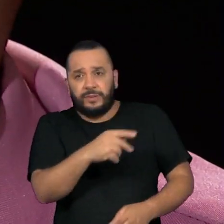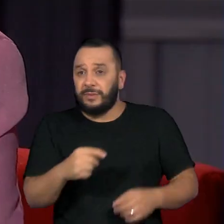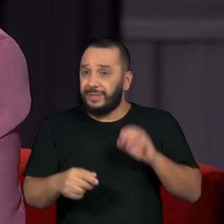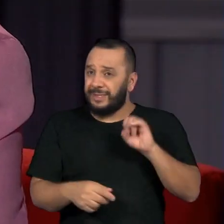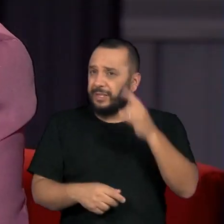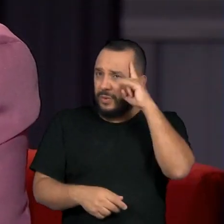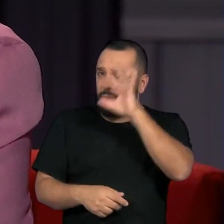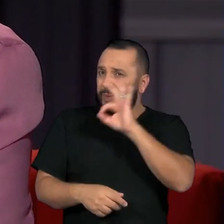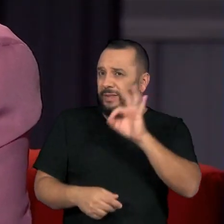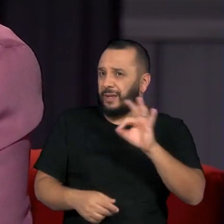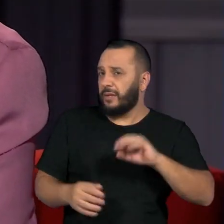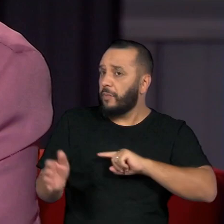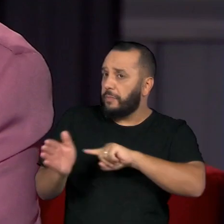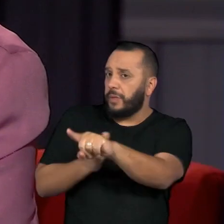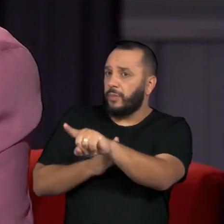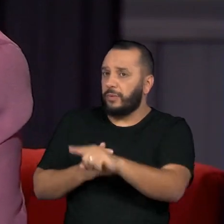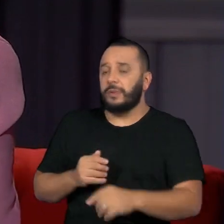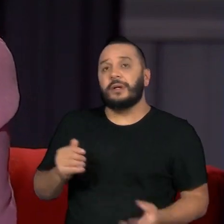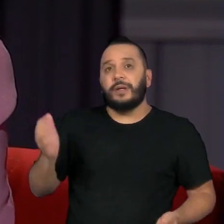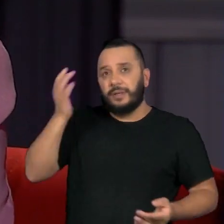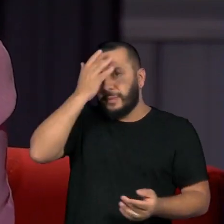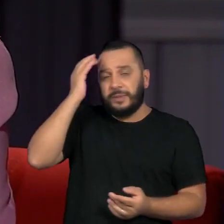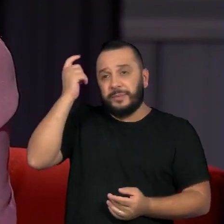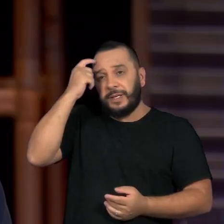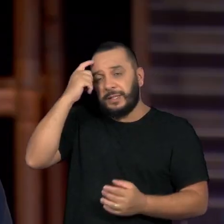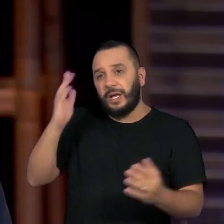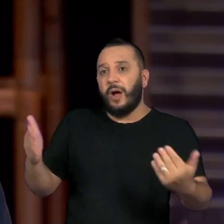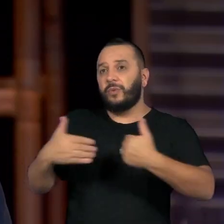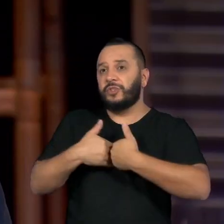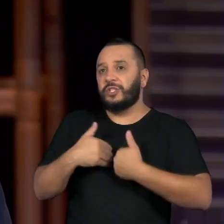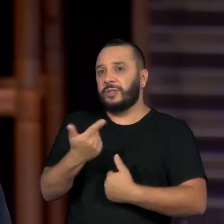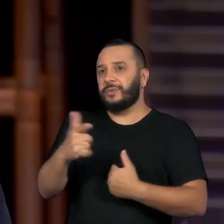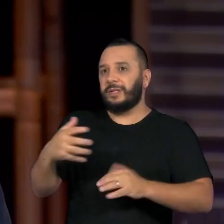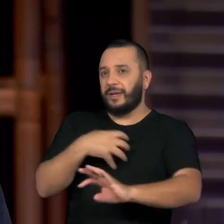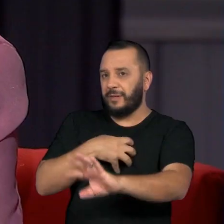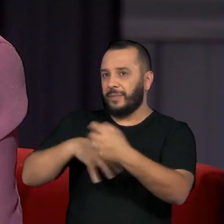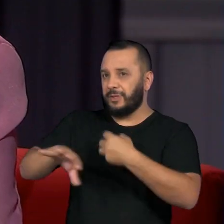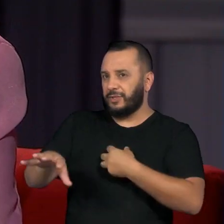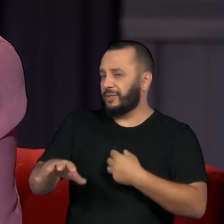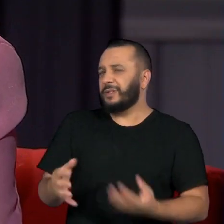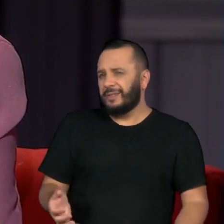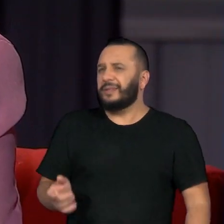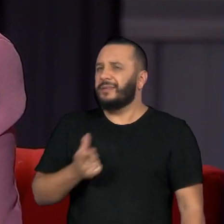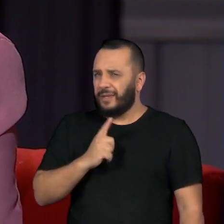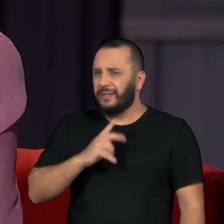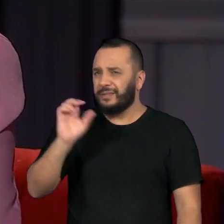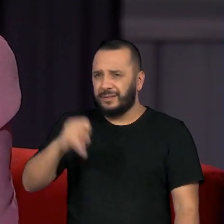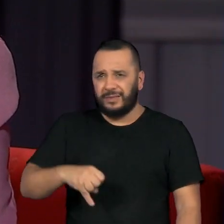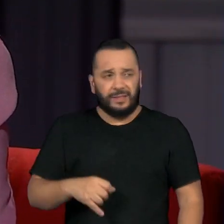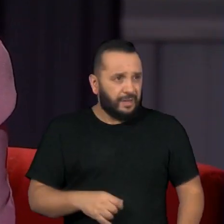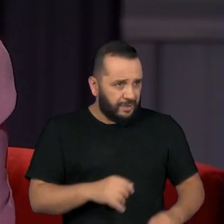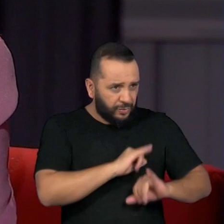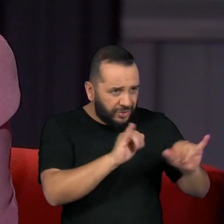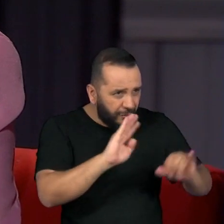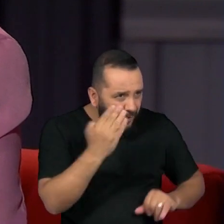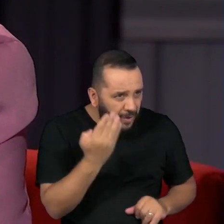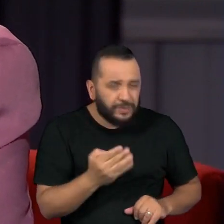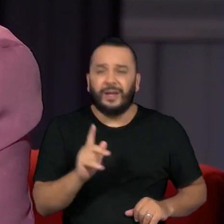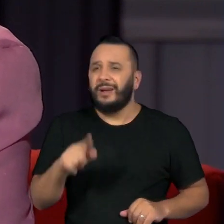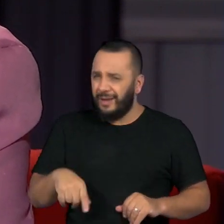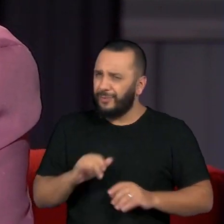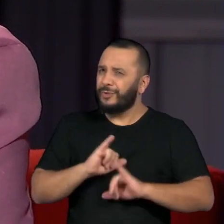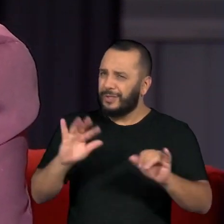pergunto. Muitas pessoas acham que autista não tem empatia. Isso, já ouvi e isso. É muito mentira. É fake news. É muito fake news. O que às